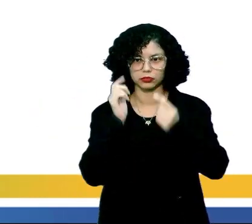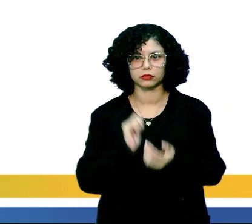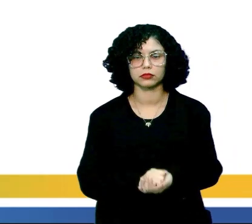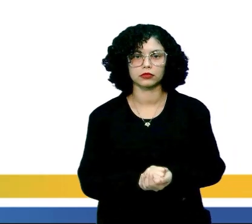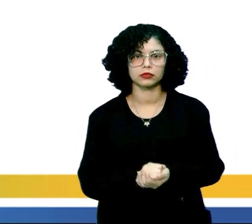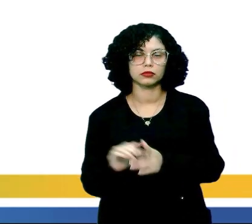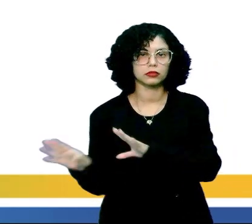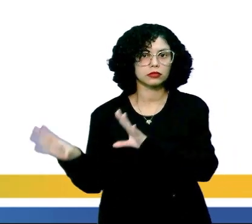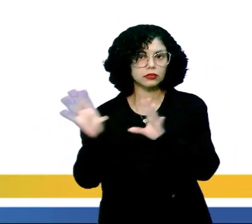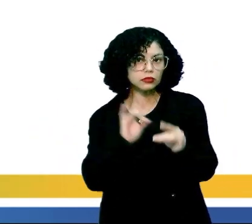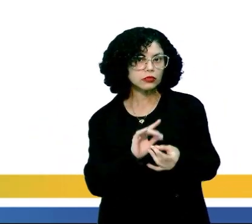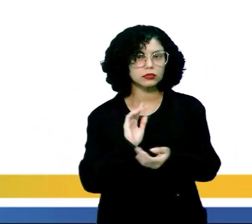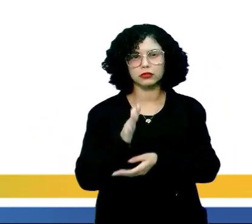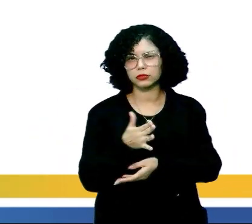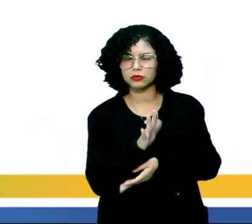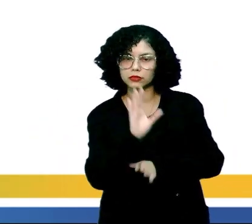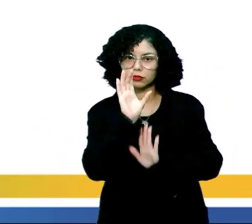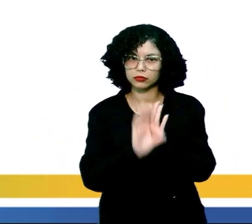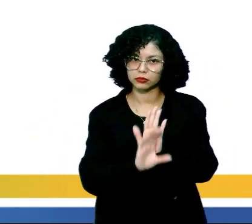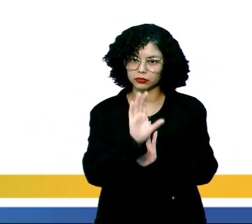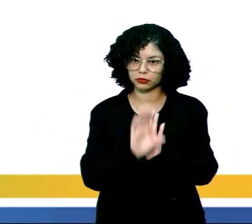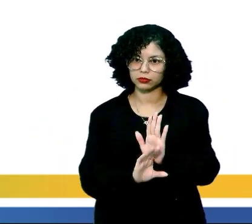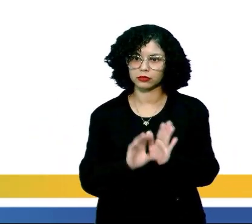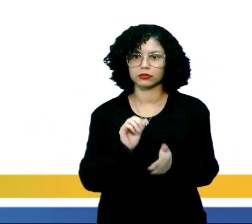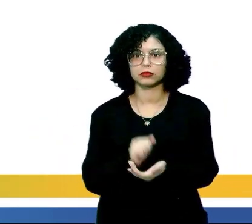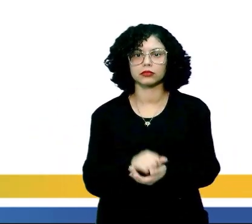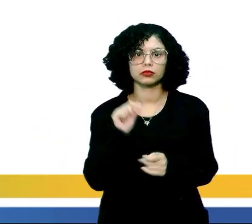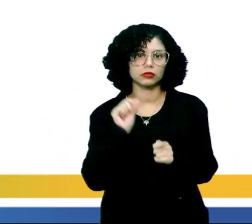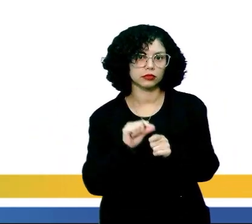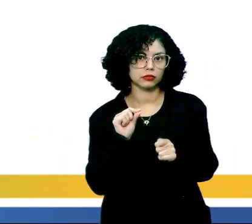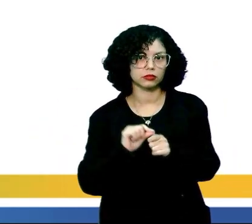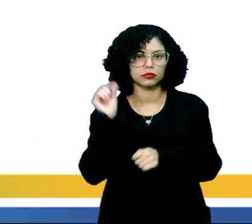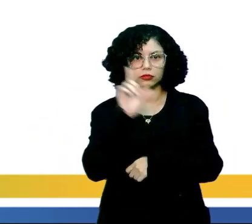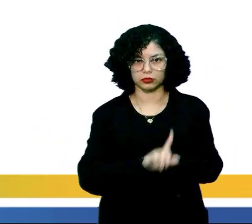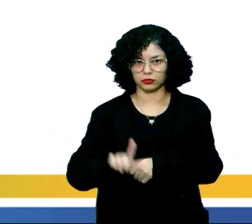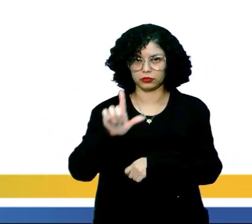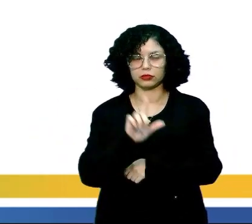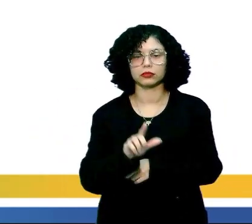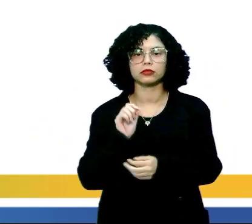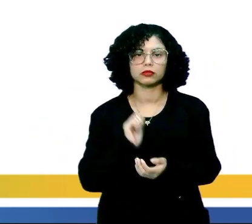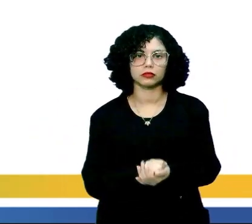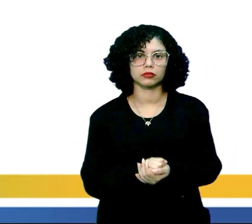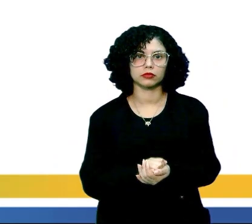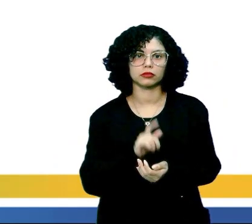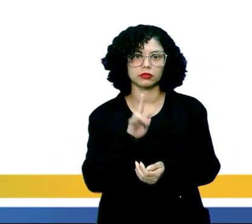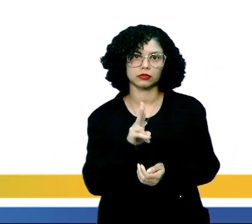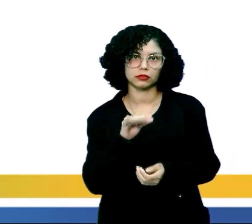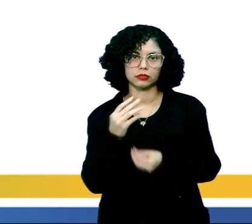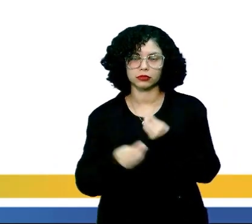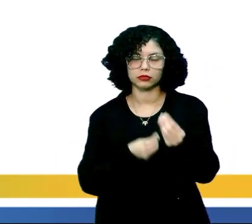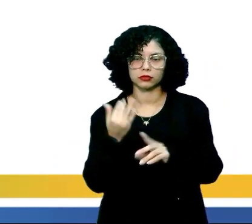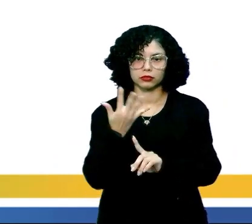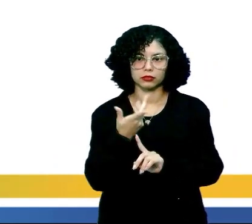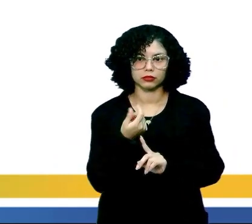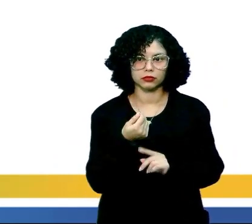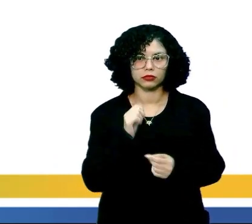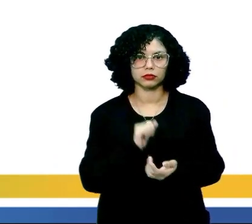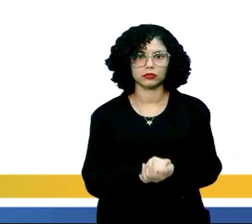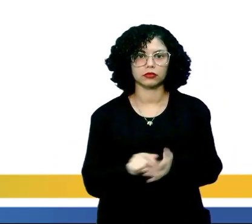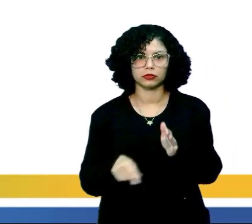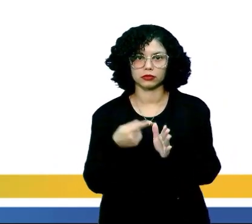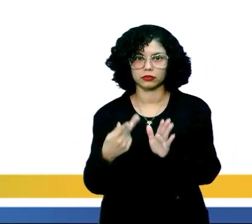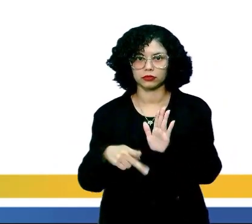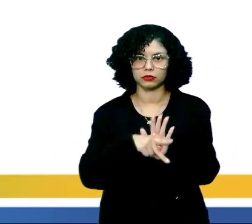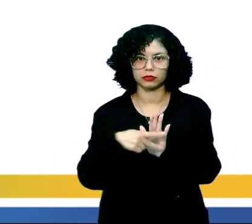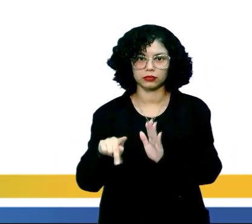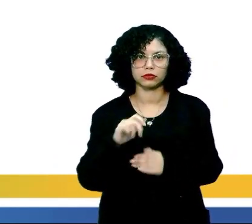que trazem uma certa conceituação do fazer literário, né, da literatura como arte. E aí o primeiro